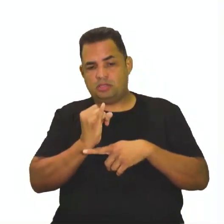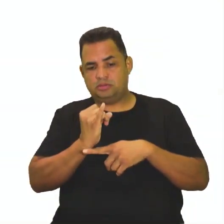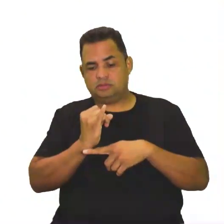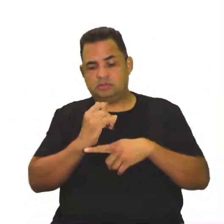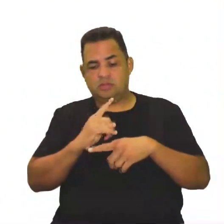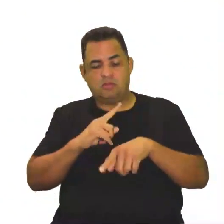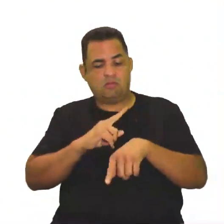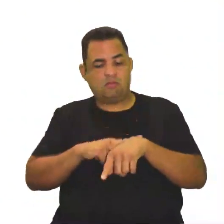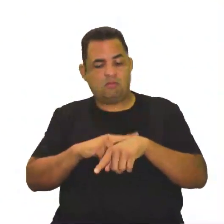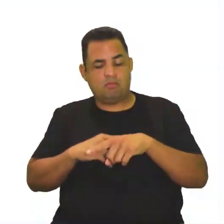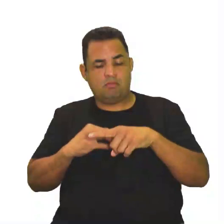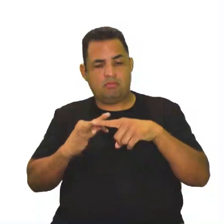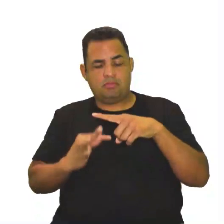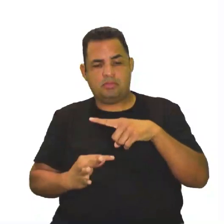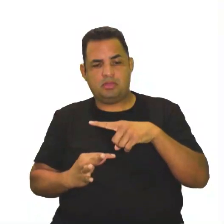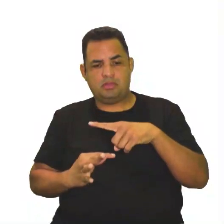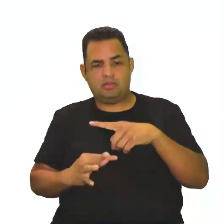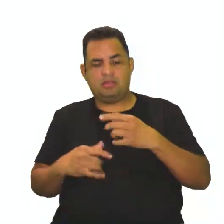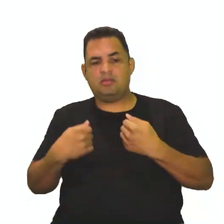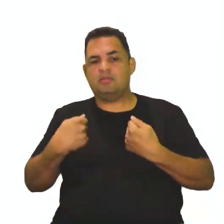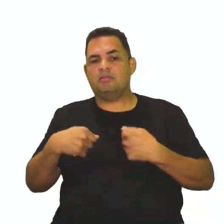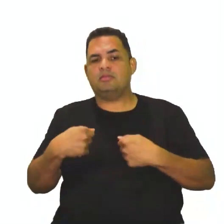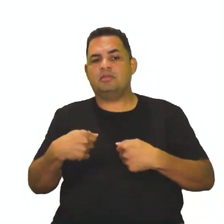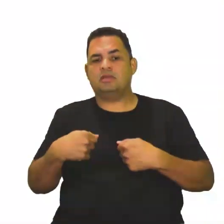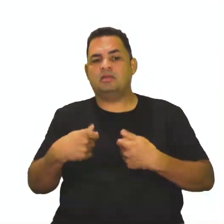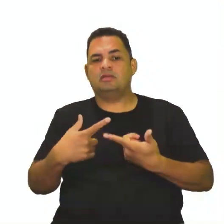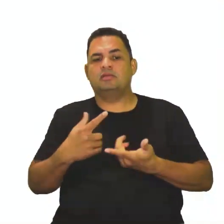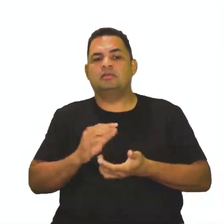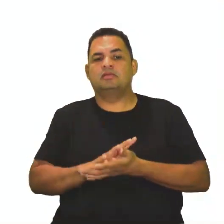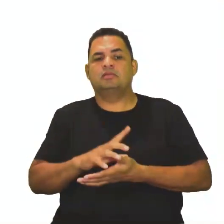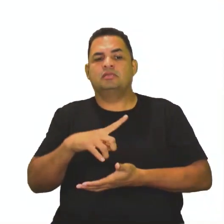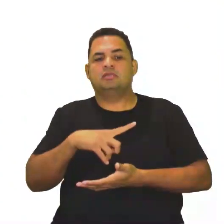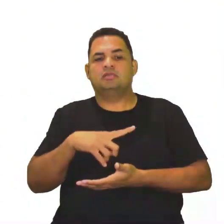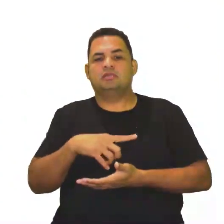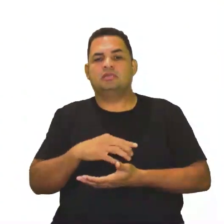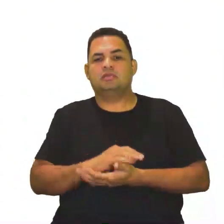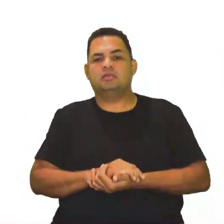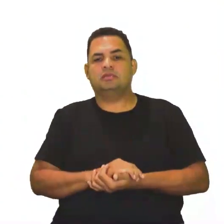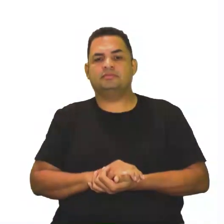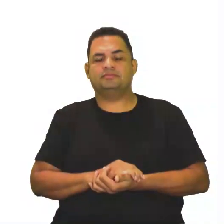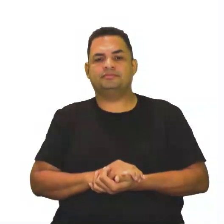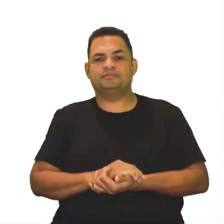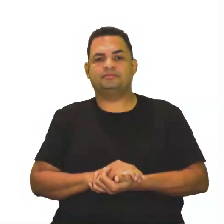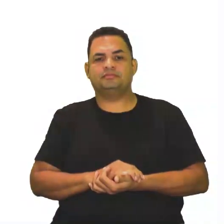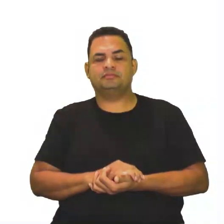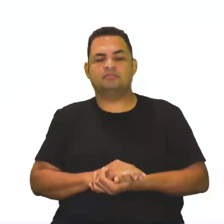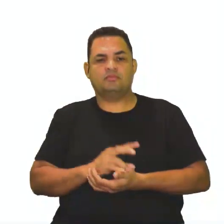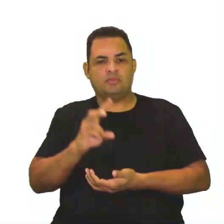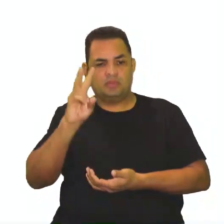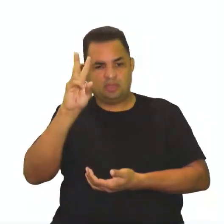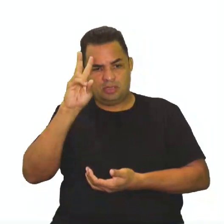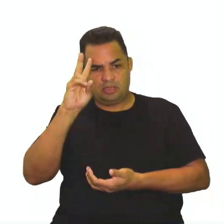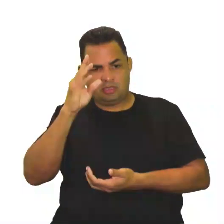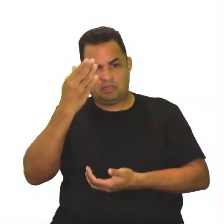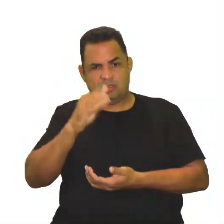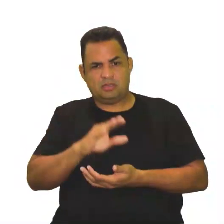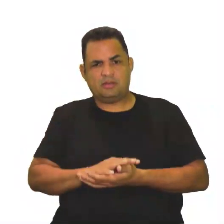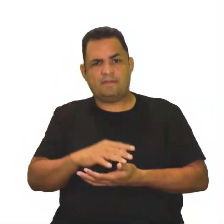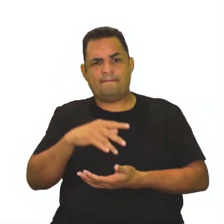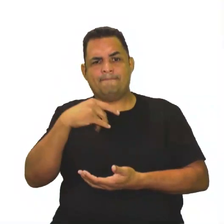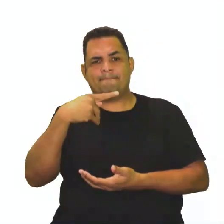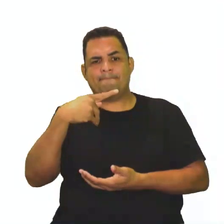para isso eu preciso de quem? Da corrente. E é por isso que tem esse spoiler aqui, né? Lembrando que a potência é π.